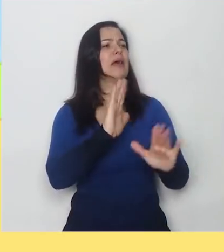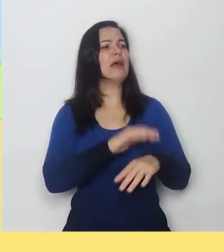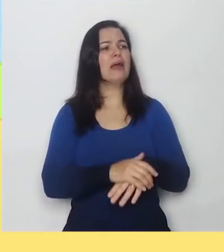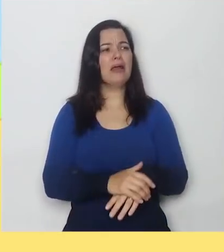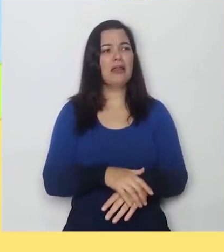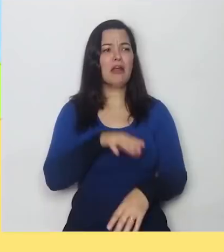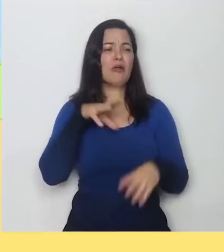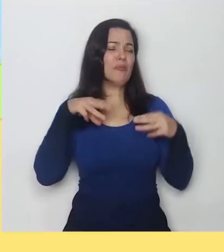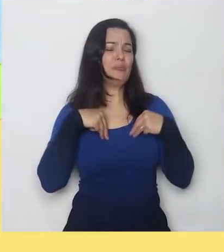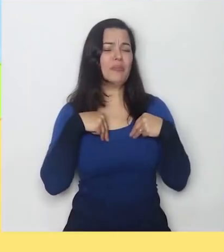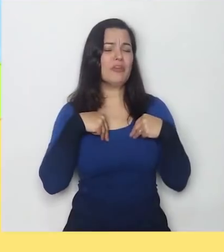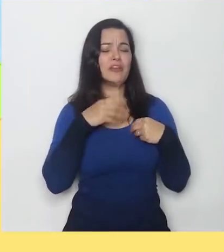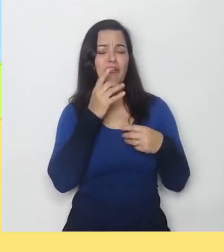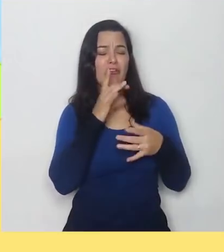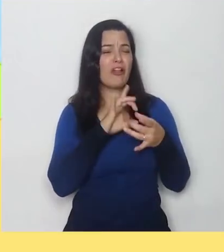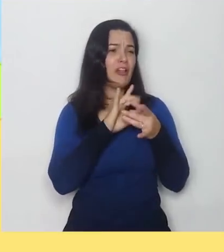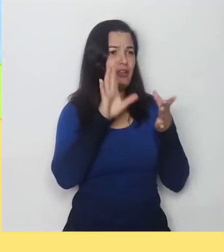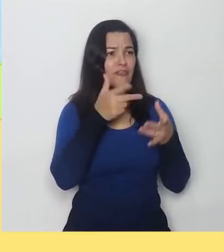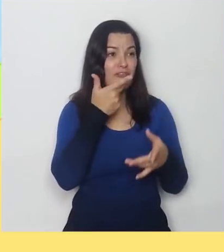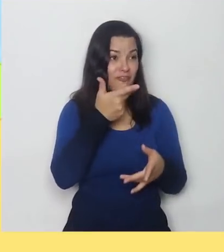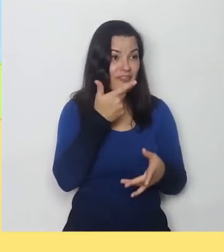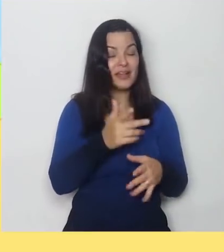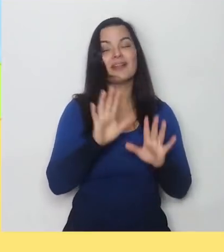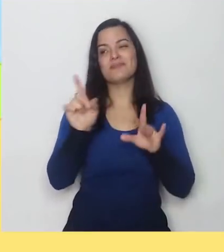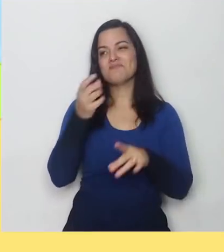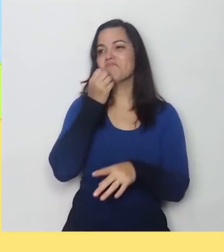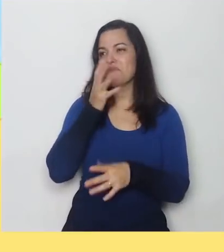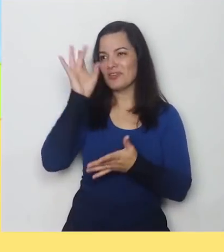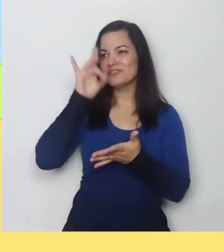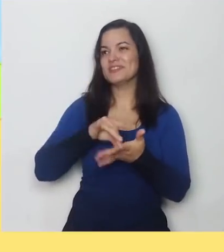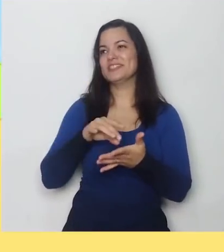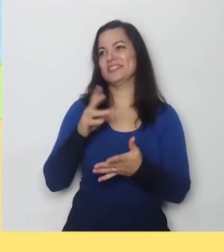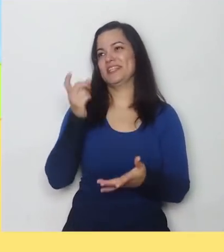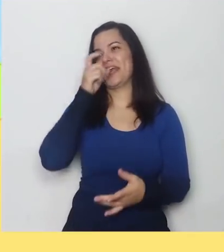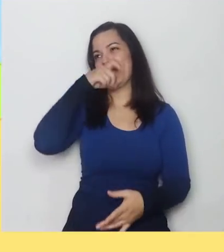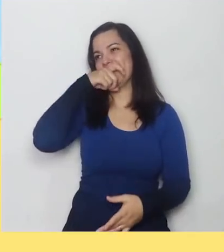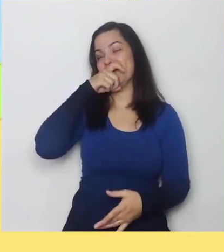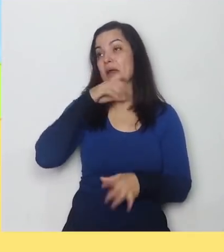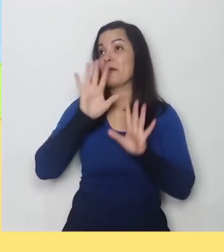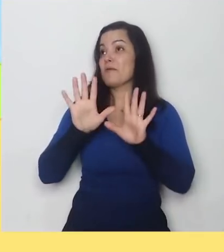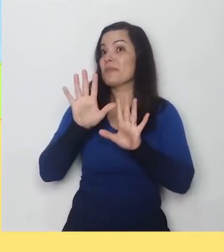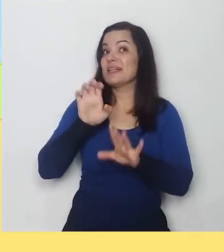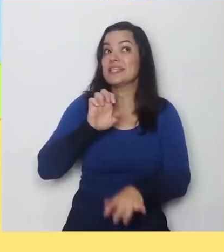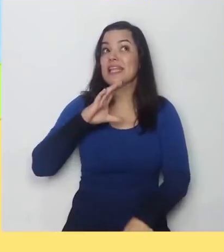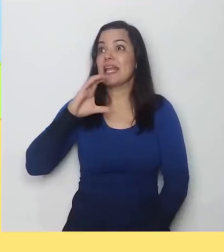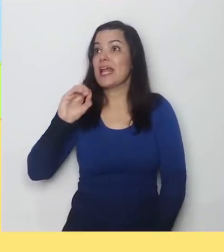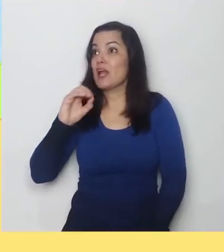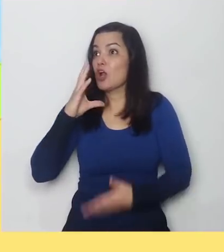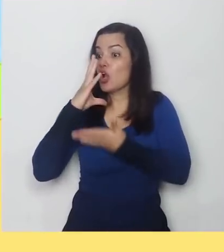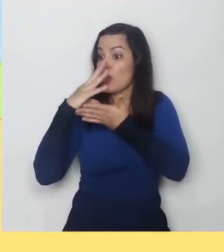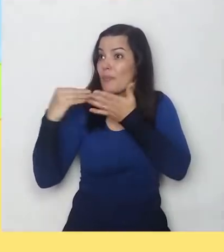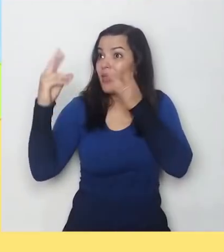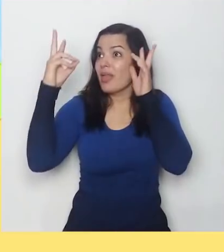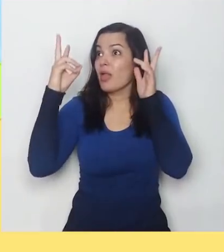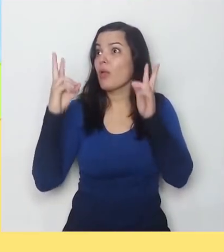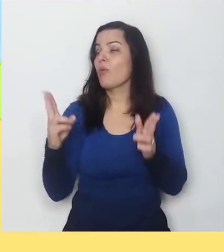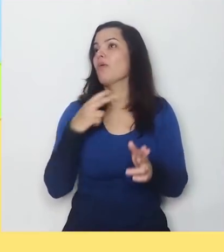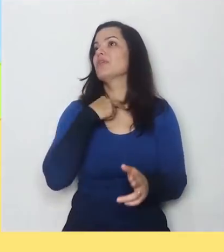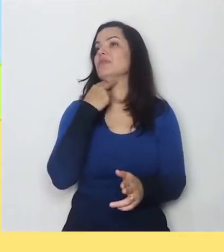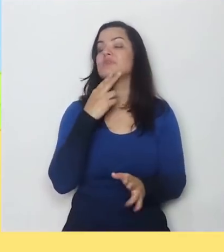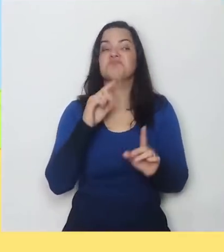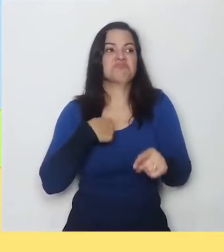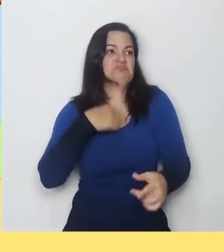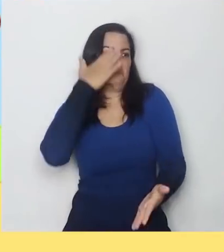mesmo muito bom, Blá Blá. Mas o Eco imitava igualzinho a voz da gente. Eu só acredito